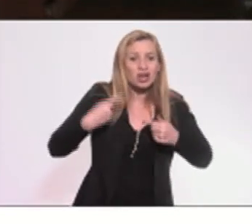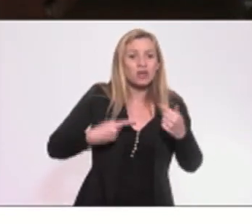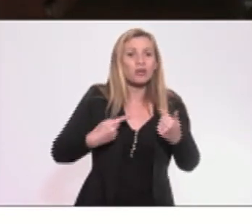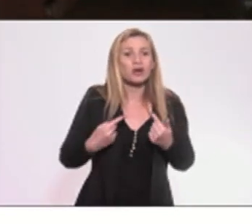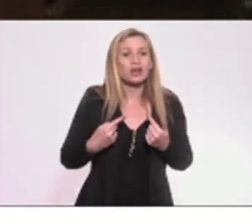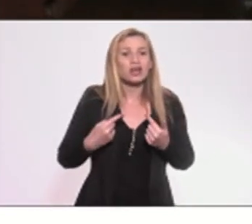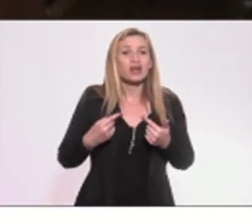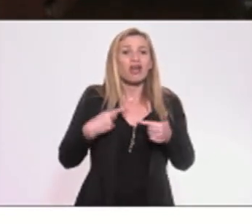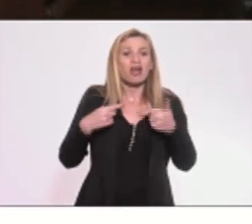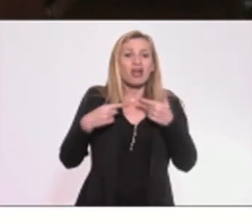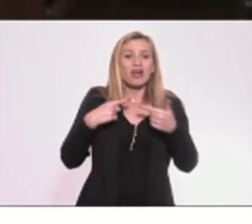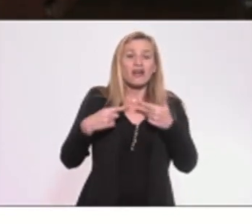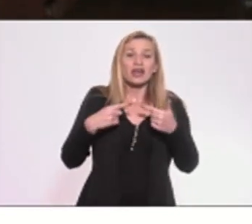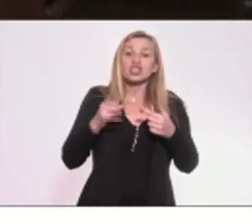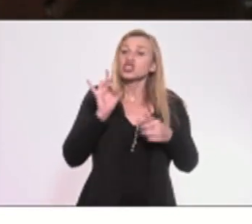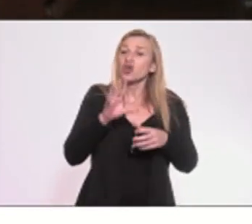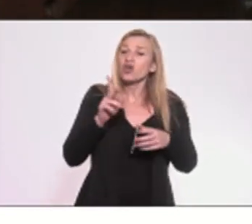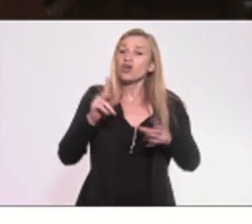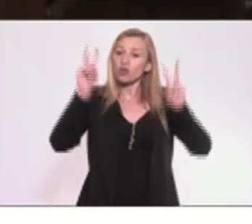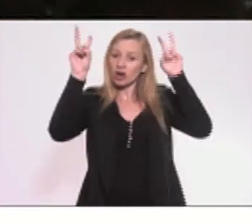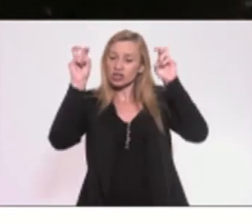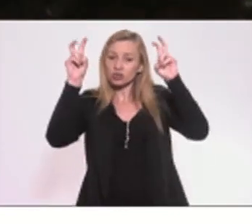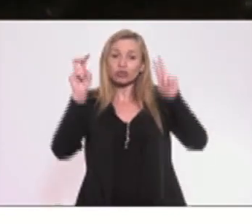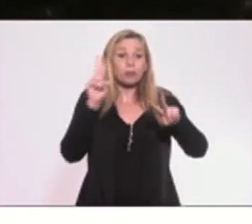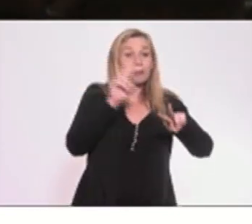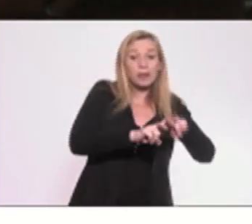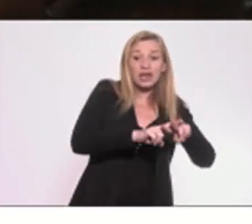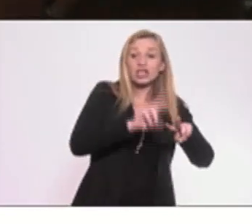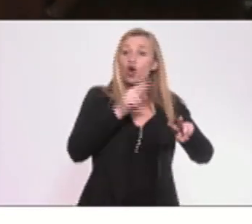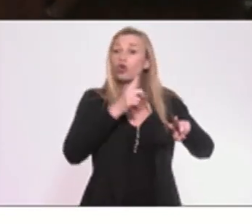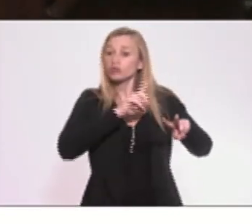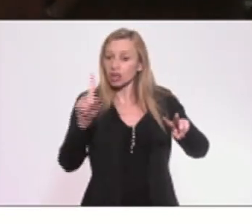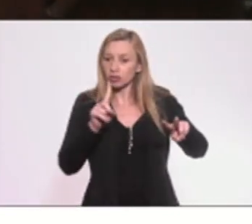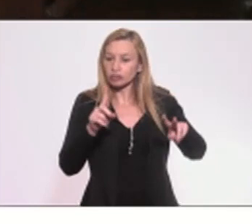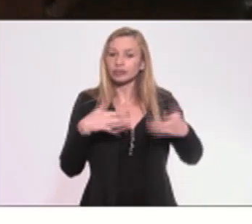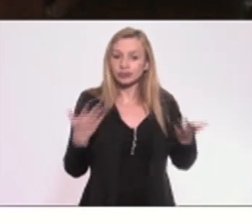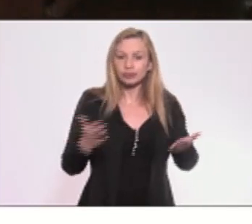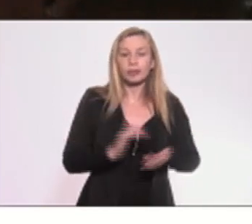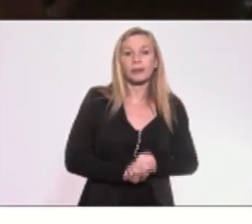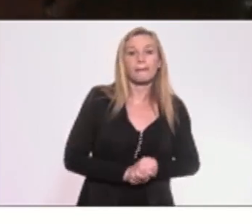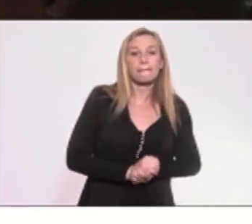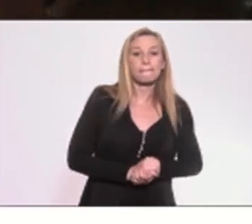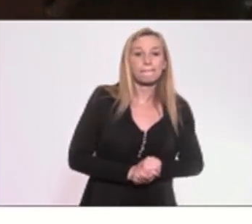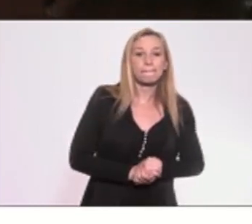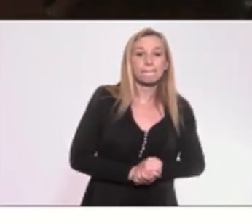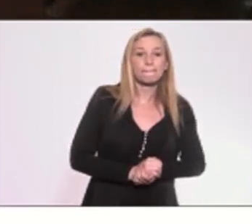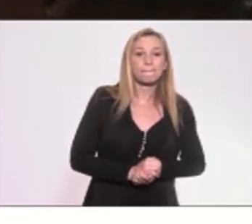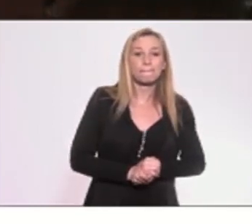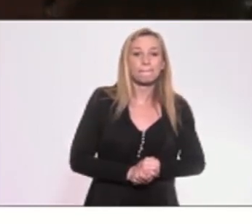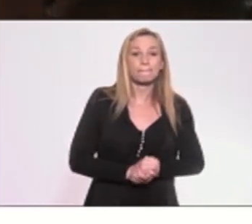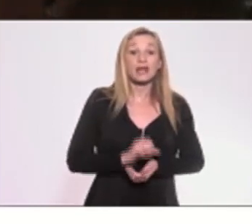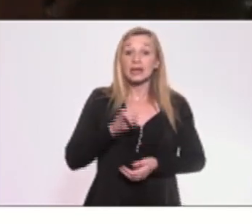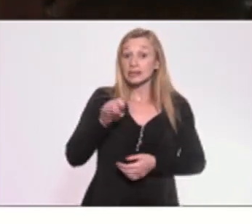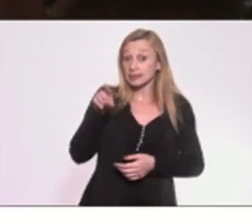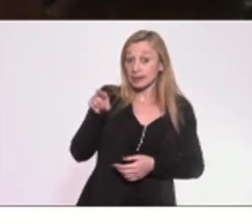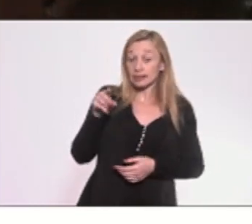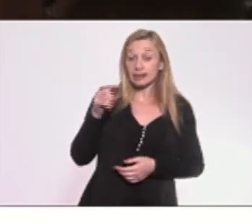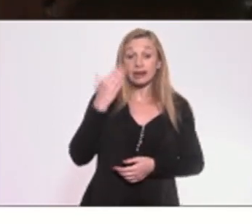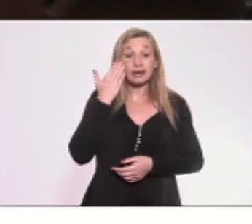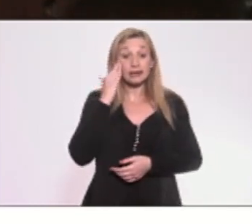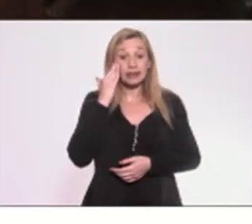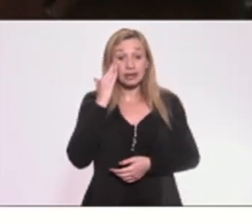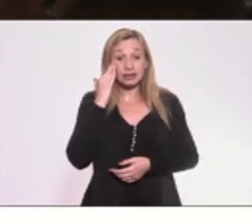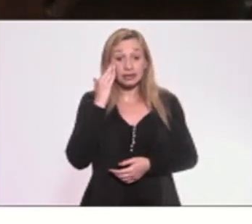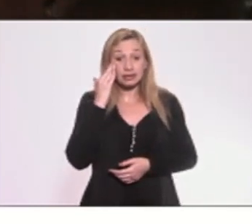puramente a legalidade da prisão. Cabe ao TRF2, se ali entende ter elementos de